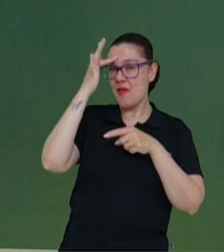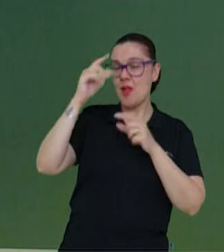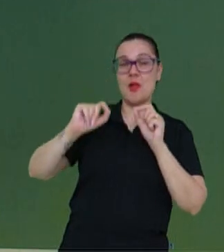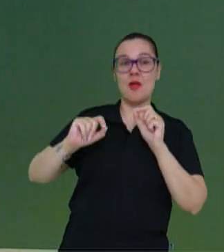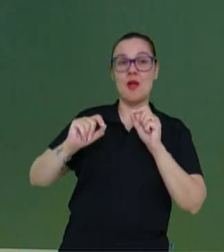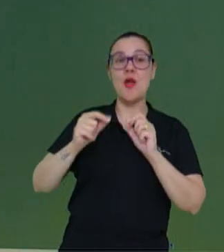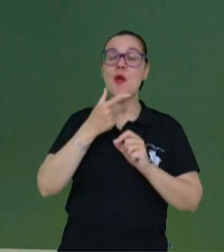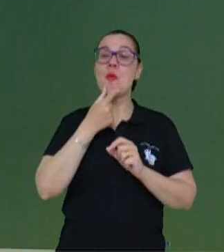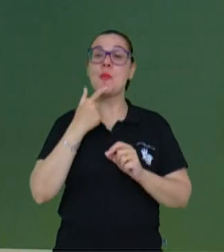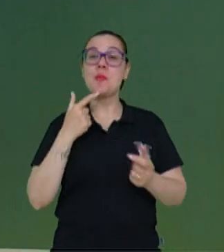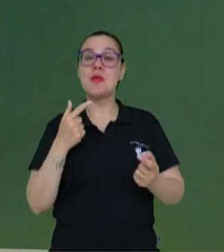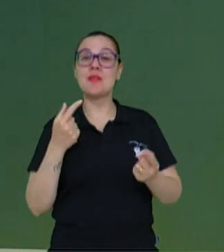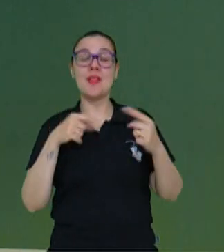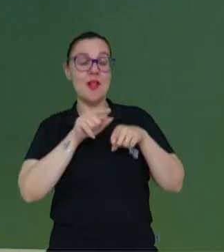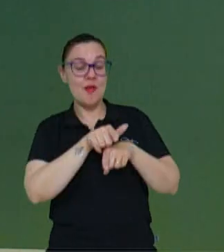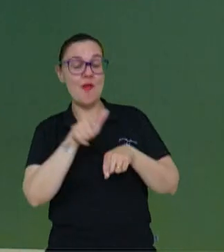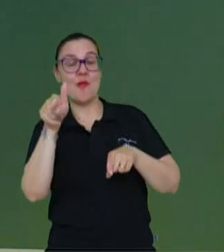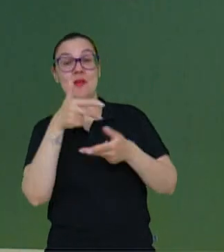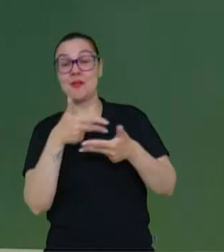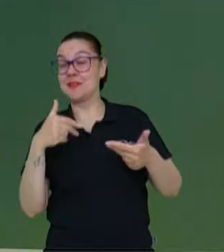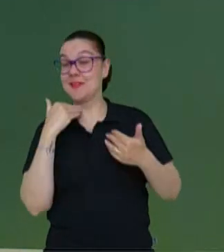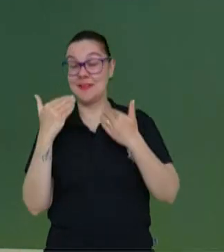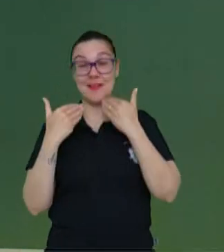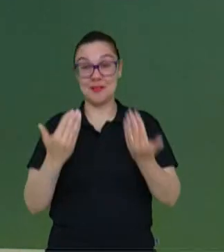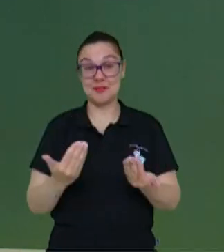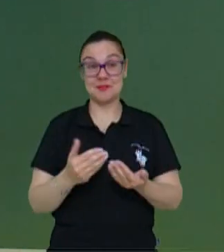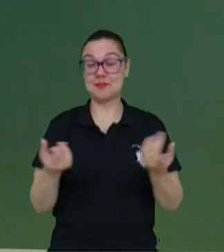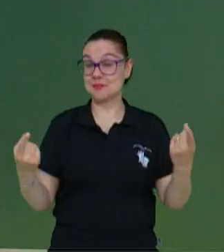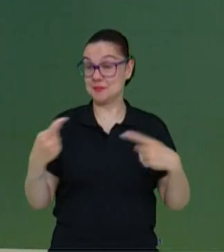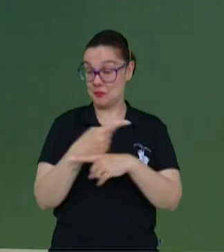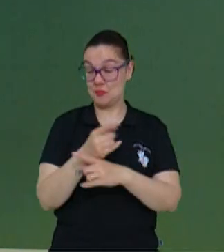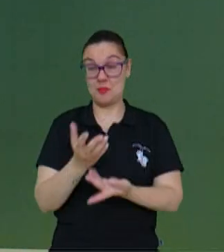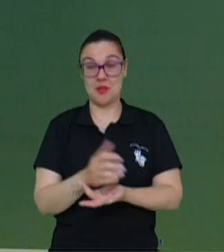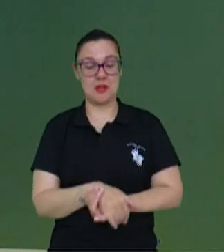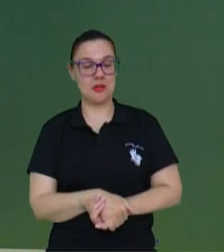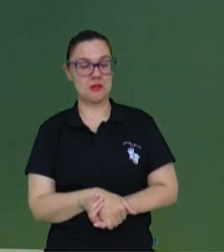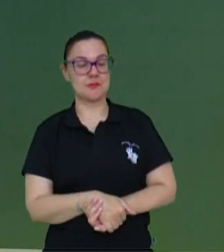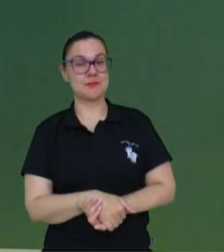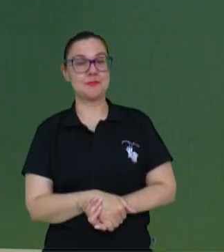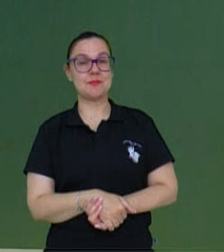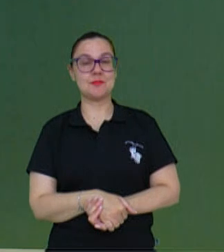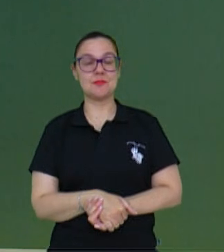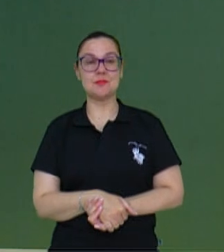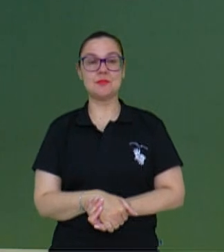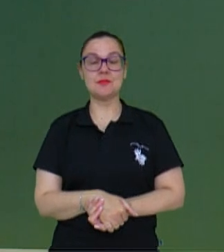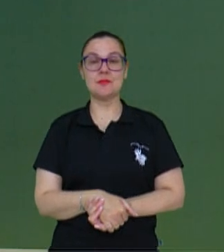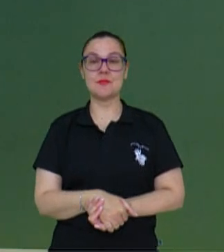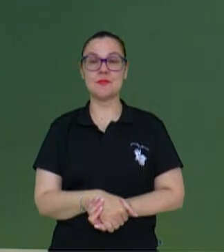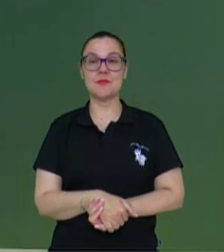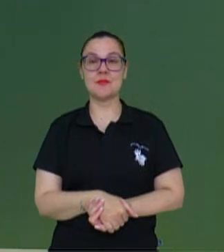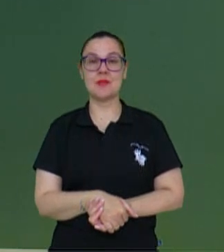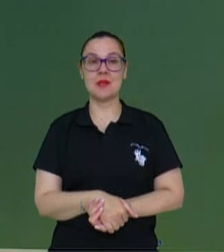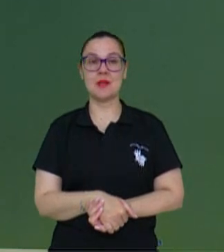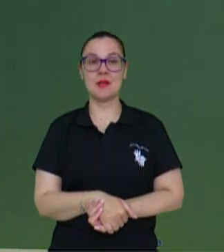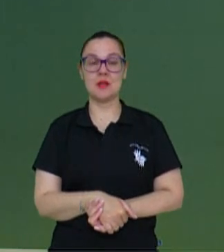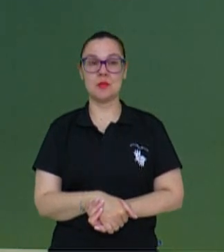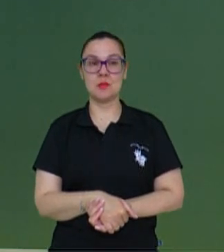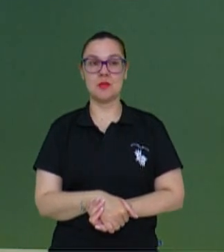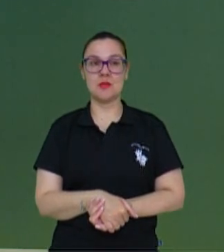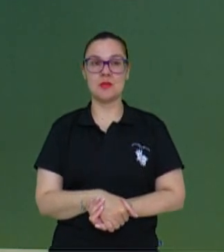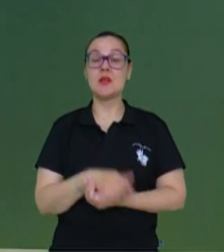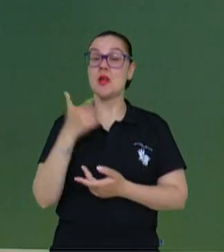com ele e ele está falando de outra coisa que não é o mesmo que ela está falando. Então por isso eu pergunto para vocês, se produz